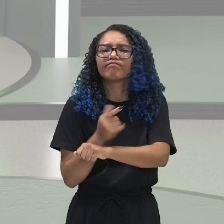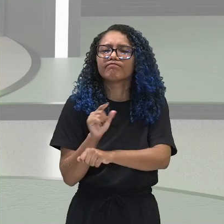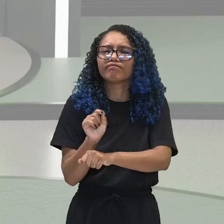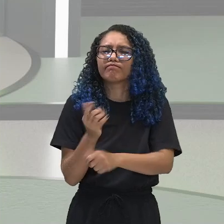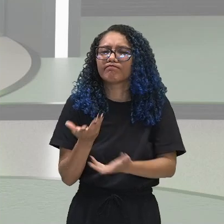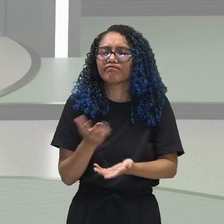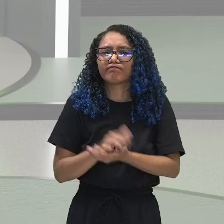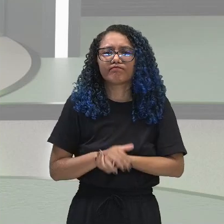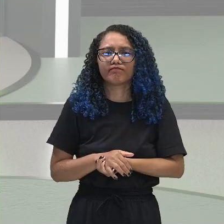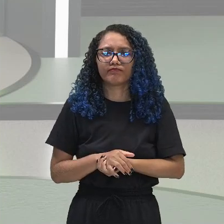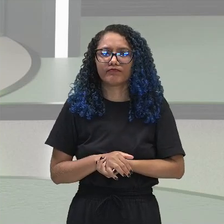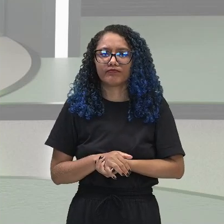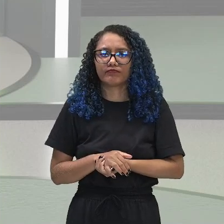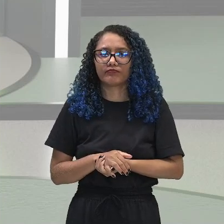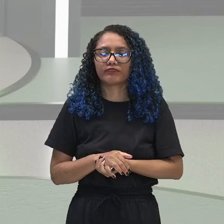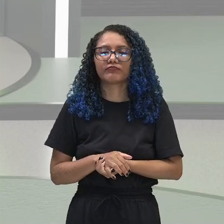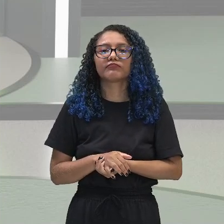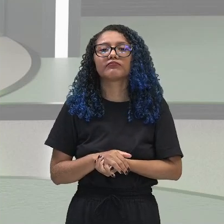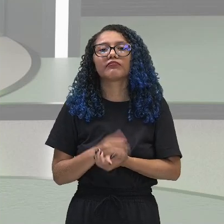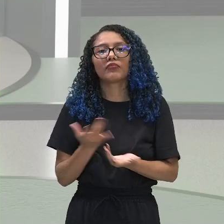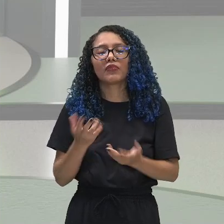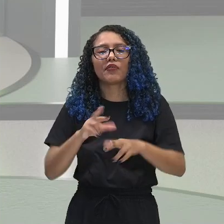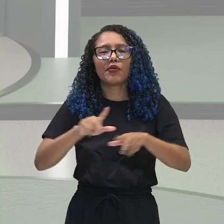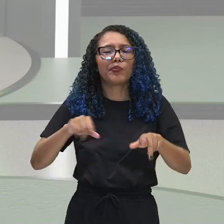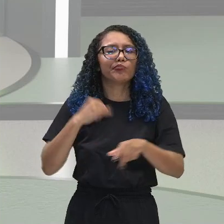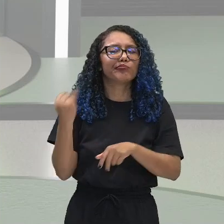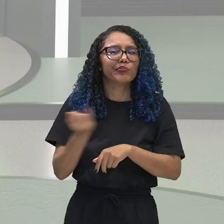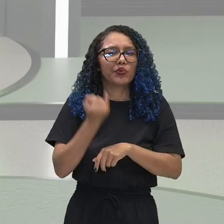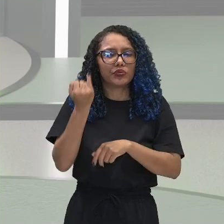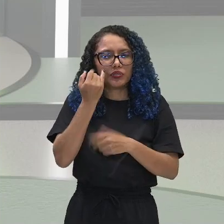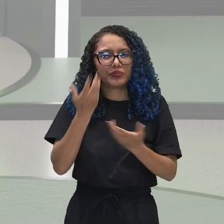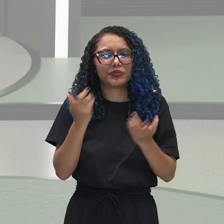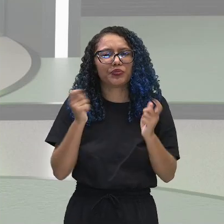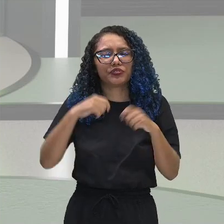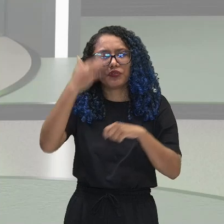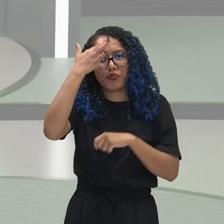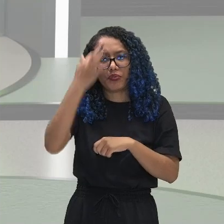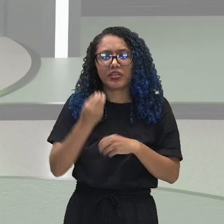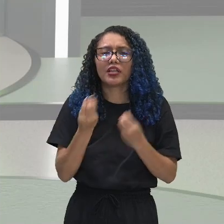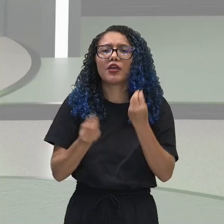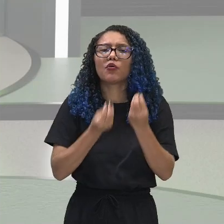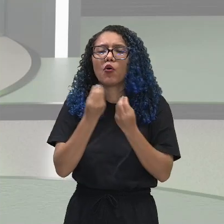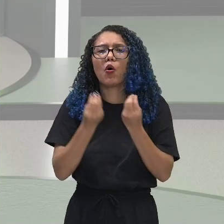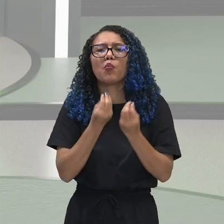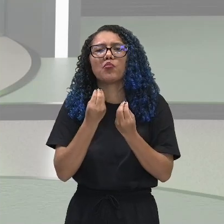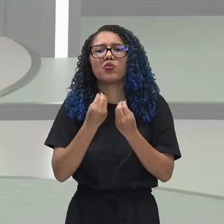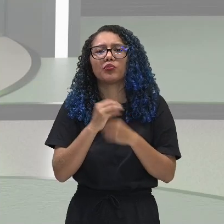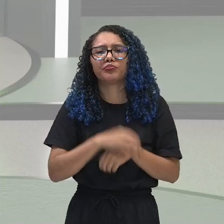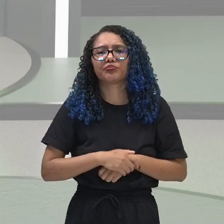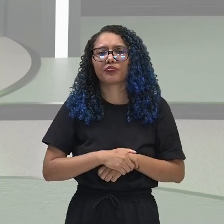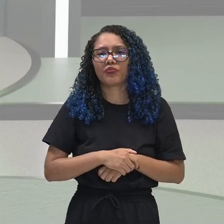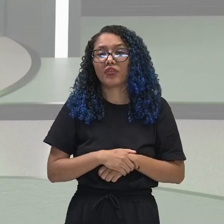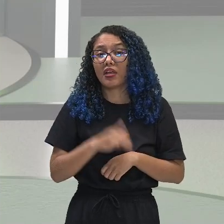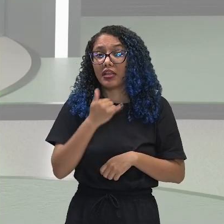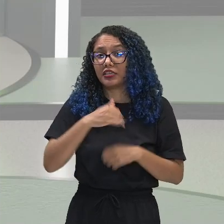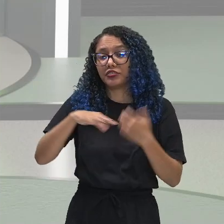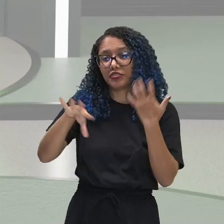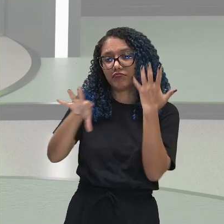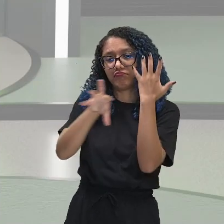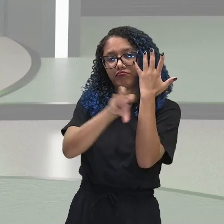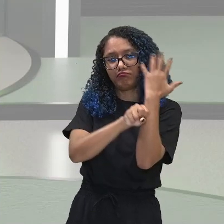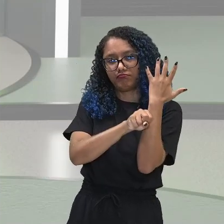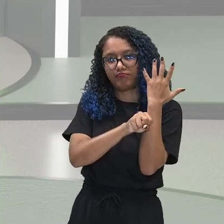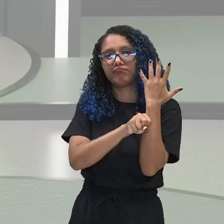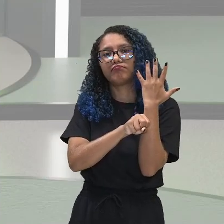é essencial para a compreensão de como vai ser feita a captação da energia e do